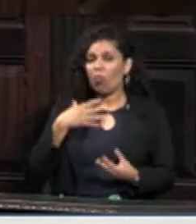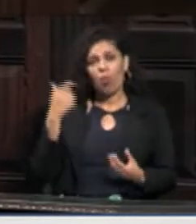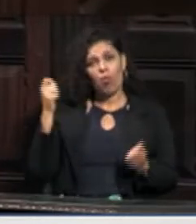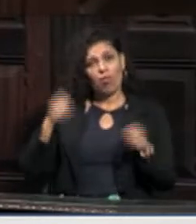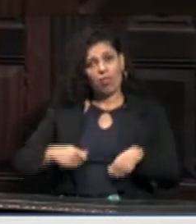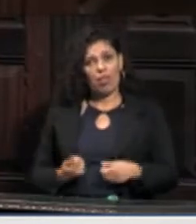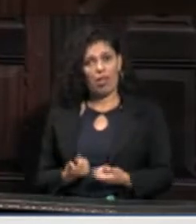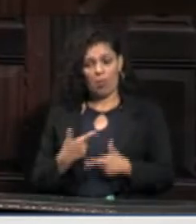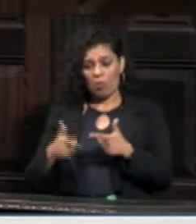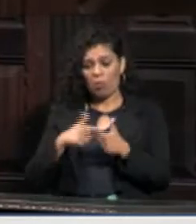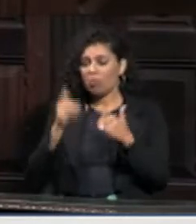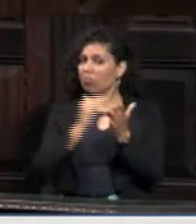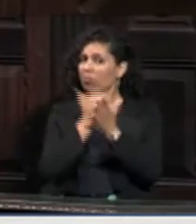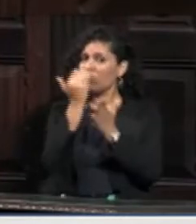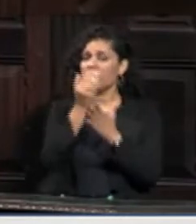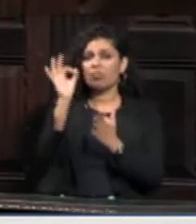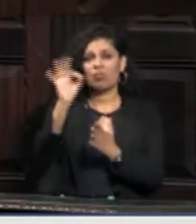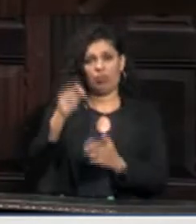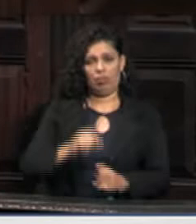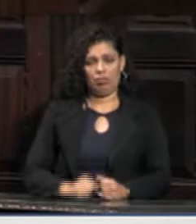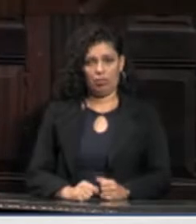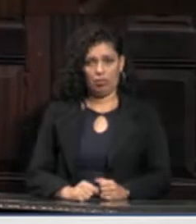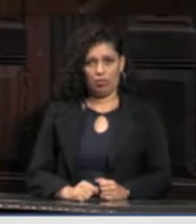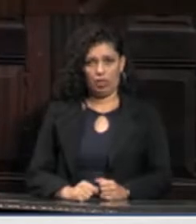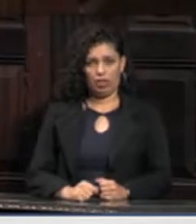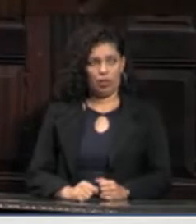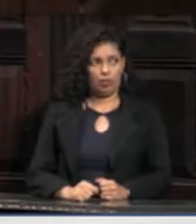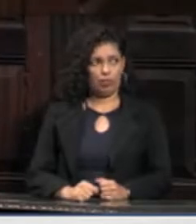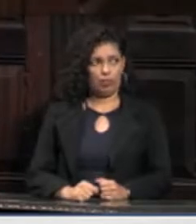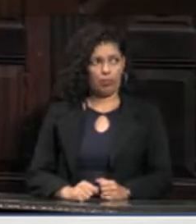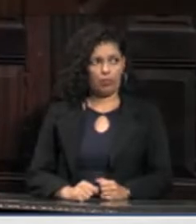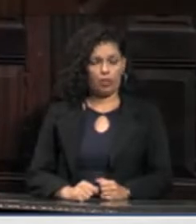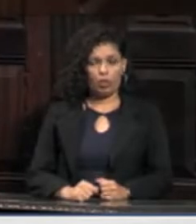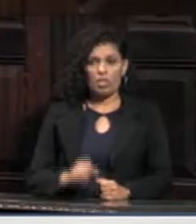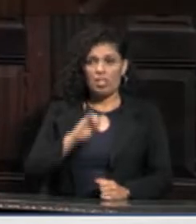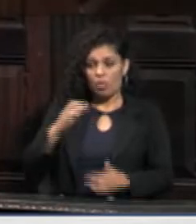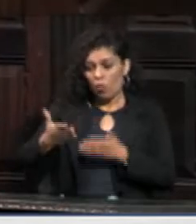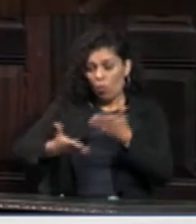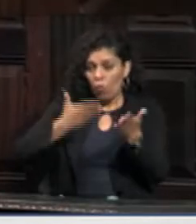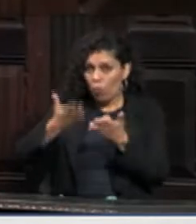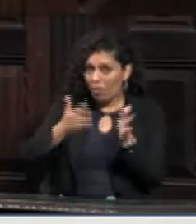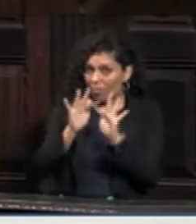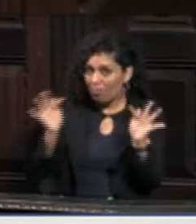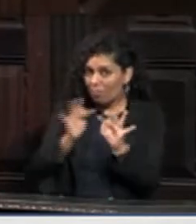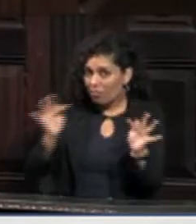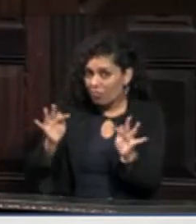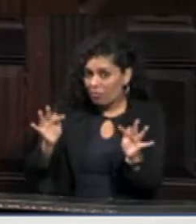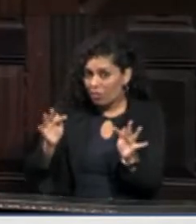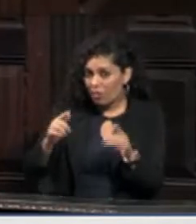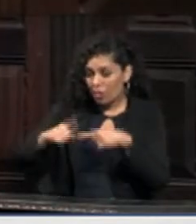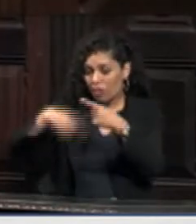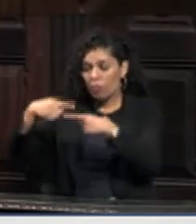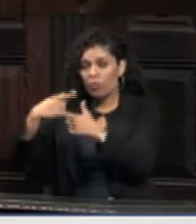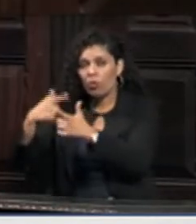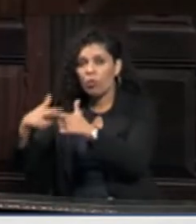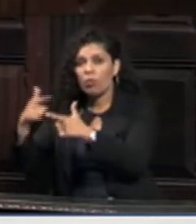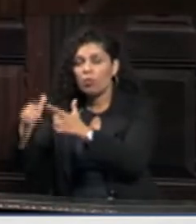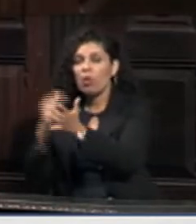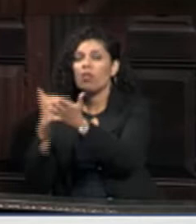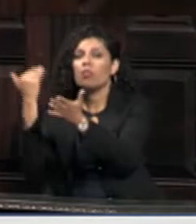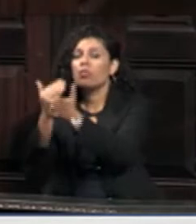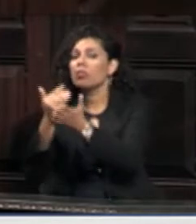vida dessas pessoas. E é essa a importância da atenção primária. Então, eu espero imensamente, aliás, existem agora no